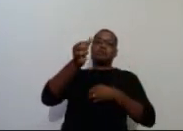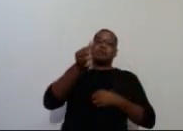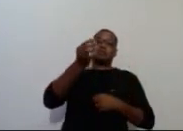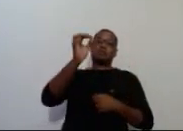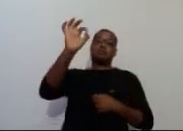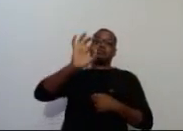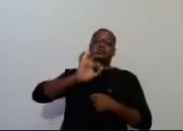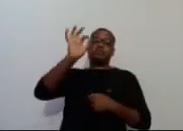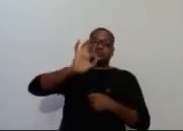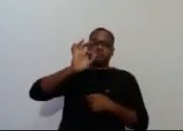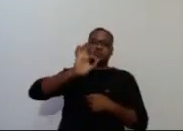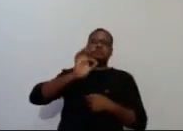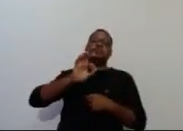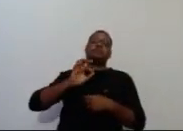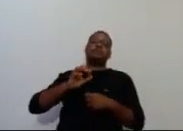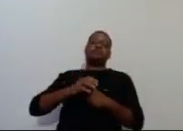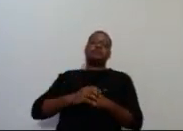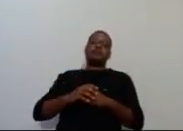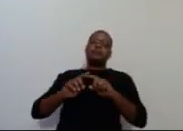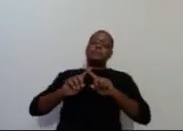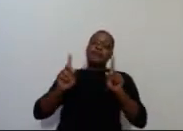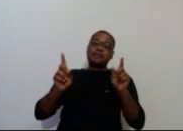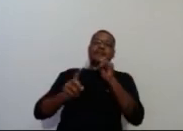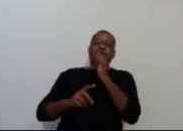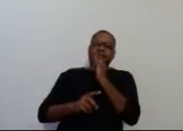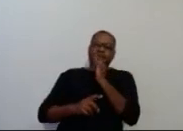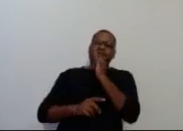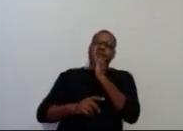Infelizmente, talvez, o que ainda fique